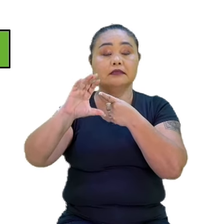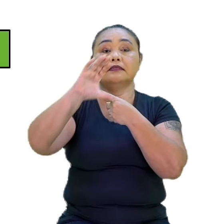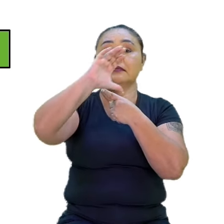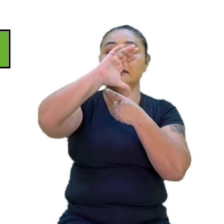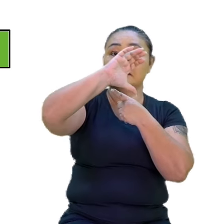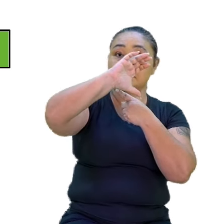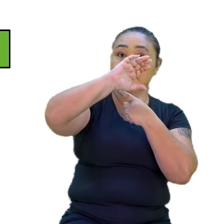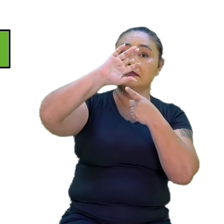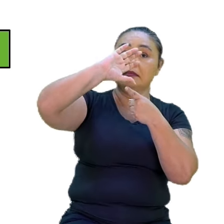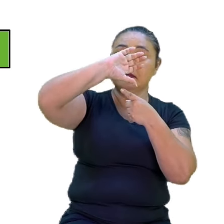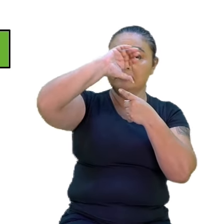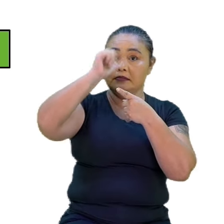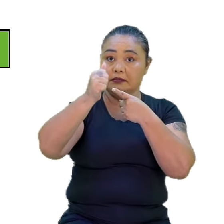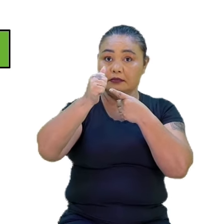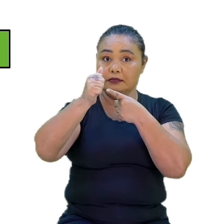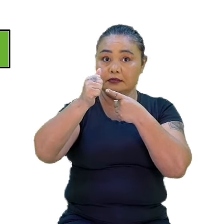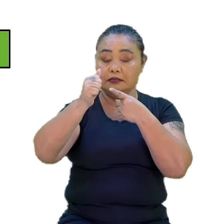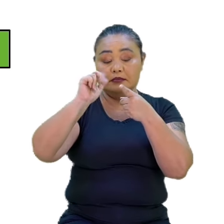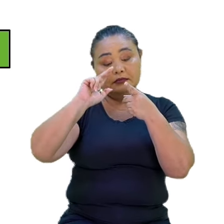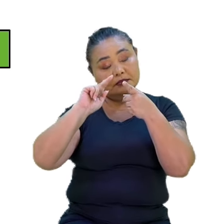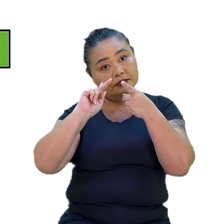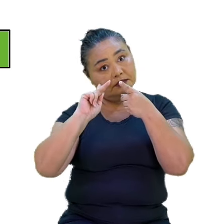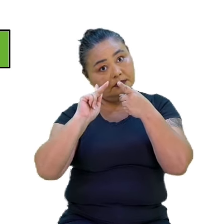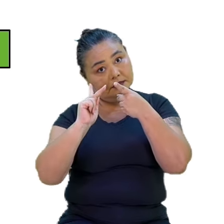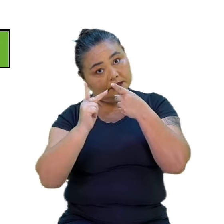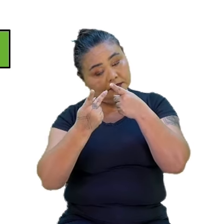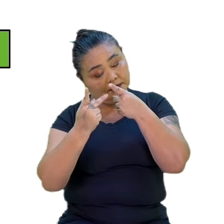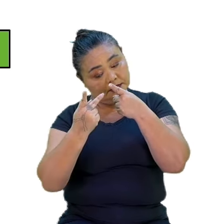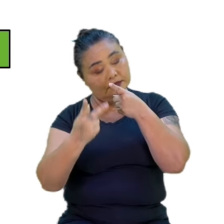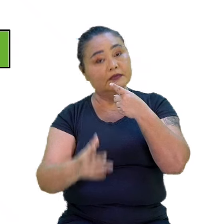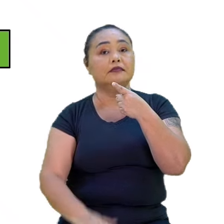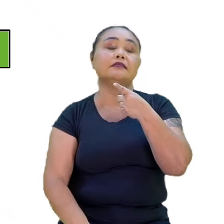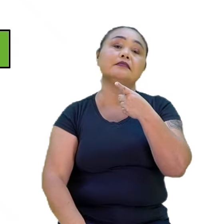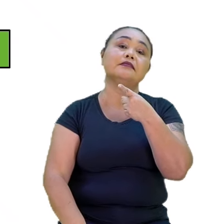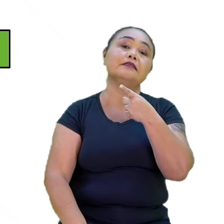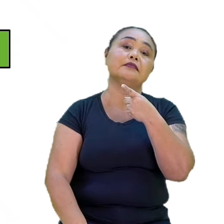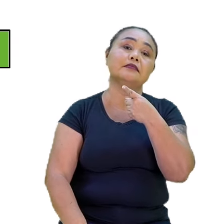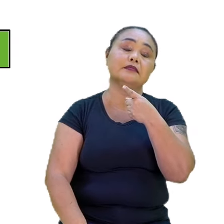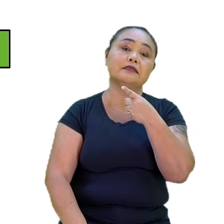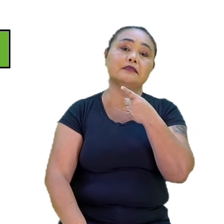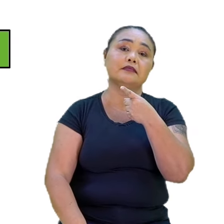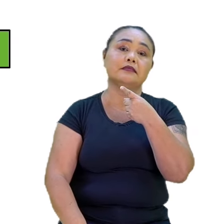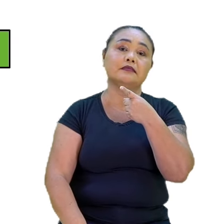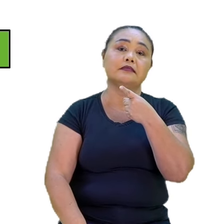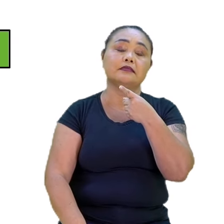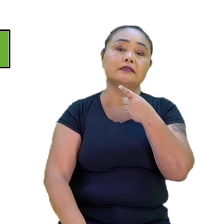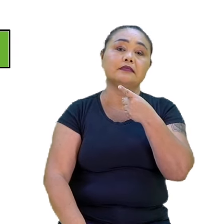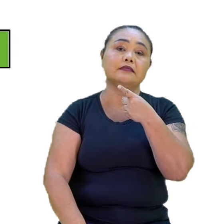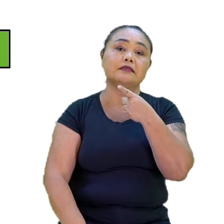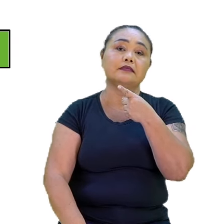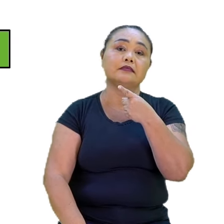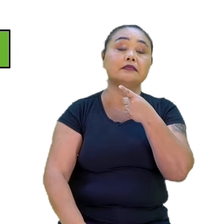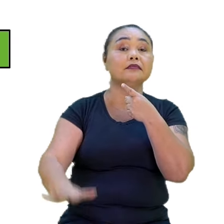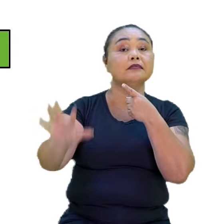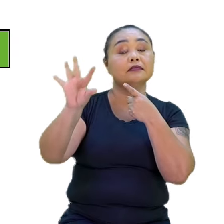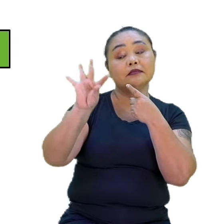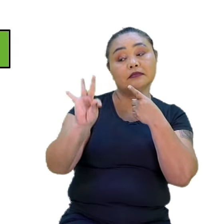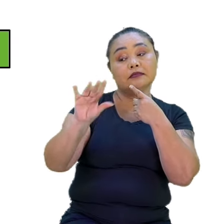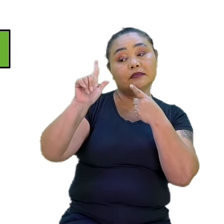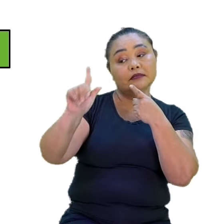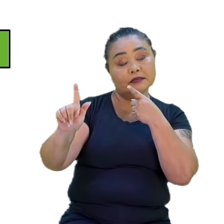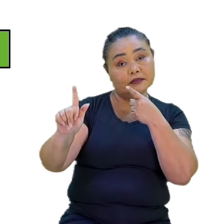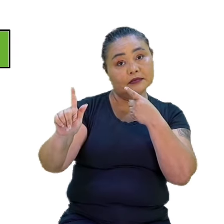a razão entre o cateto adjacente ao ângulo Alfa e a nossa hipotenusa e a tangente